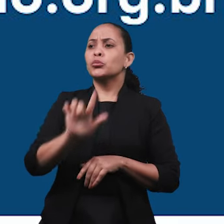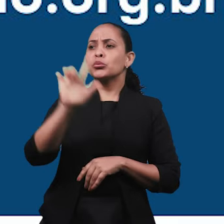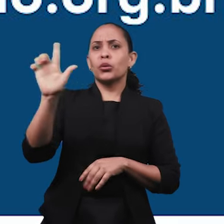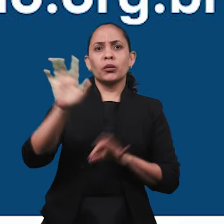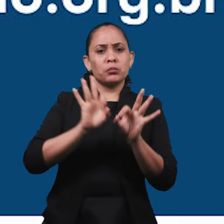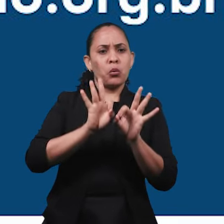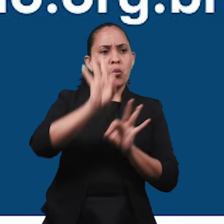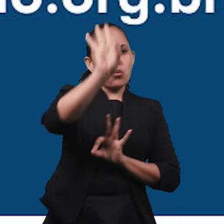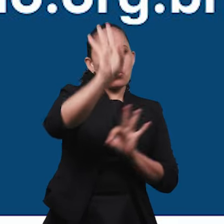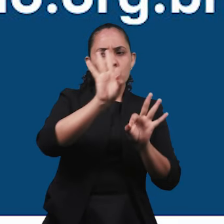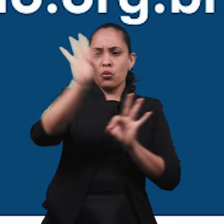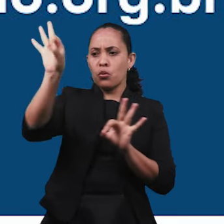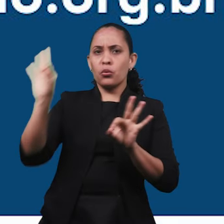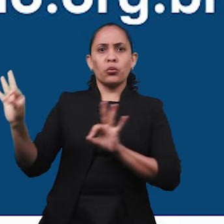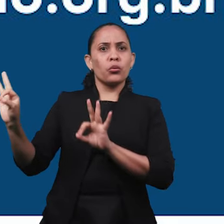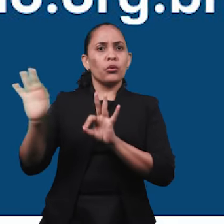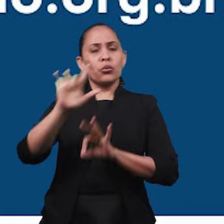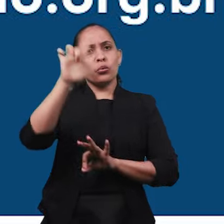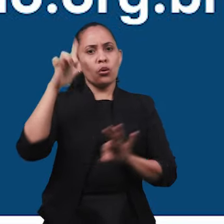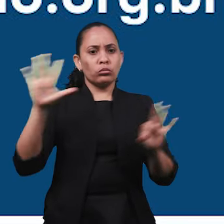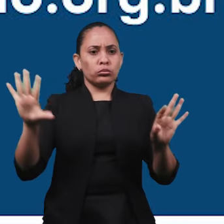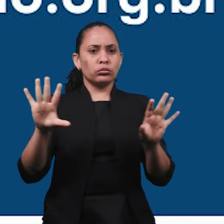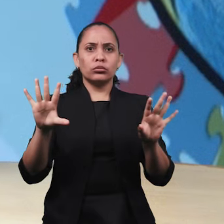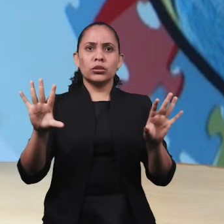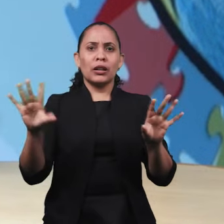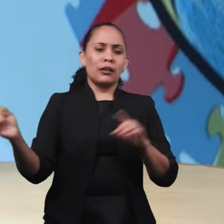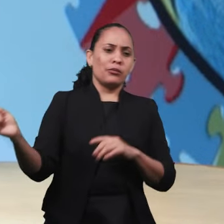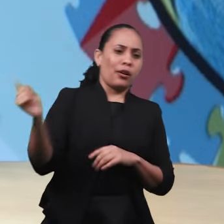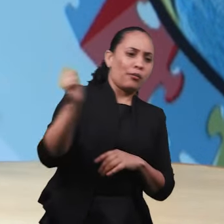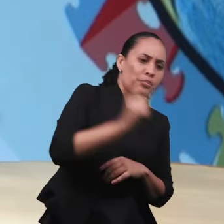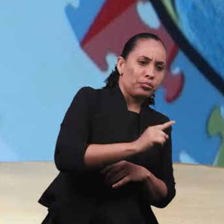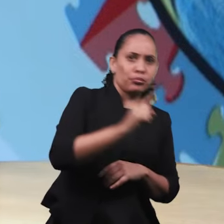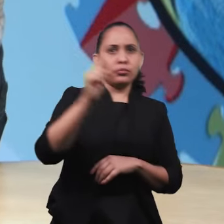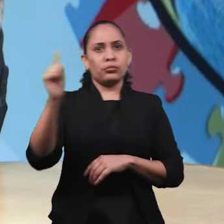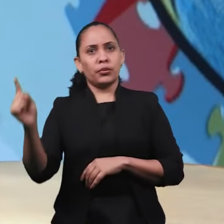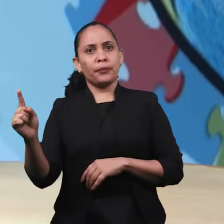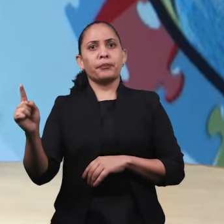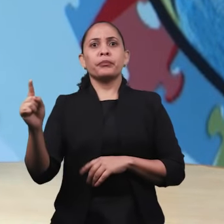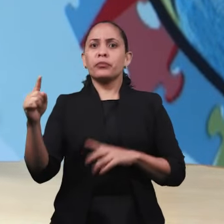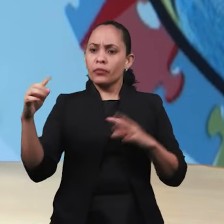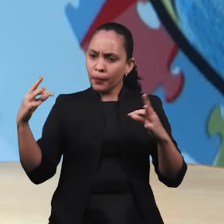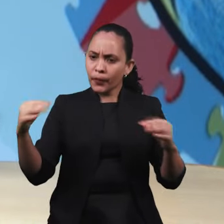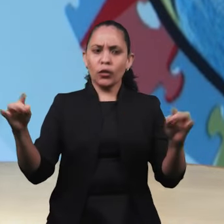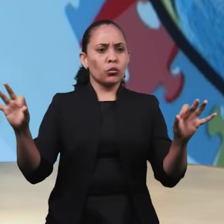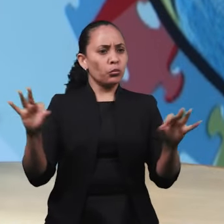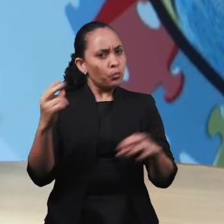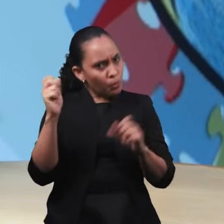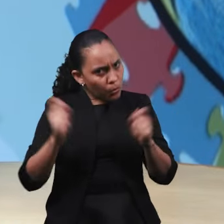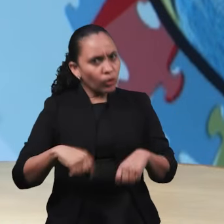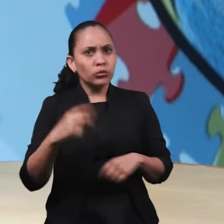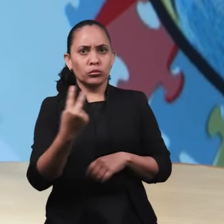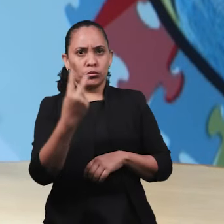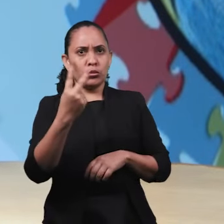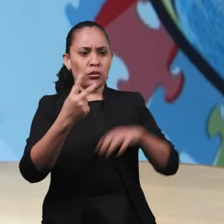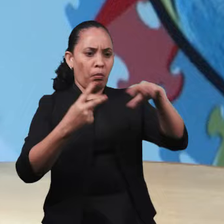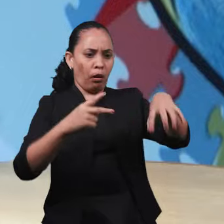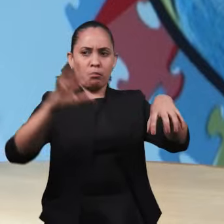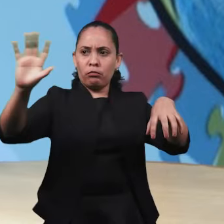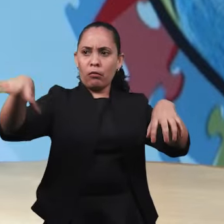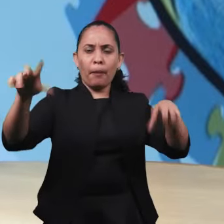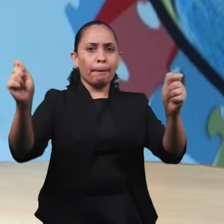está num município em Sergipe, o outro está em outros municípios, são longe, não dá para a pessoa ir de um para o outro fazer oficina. Sim. Abrem 2 oficinas, uma em